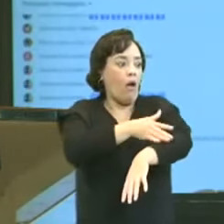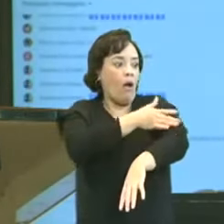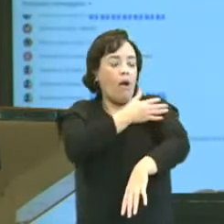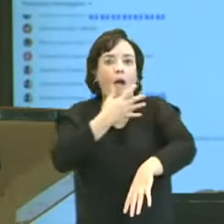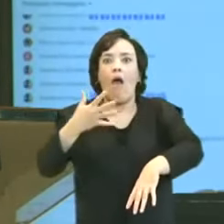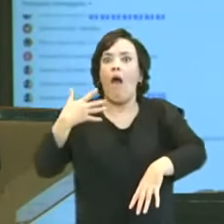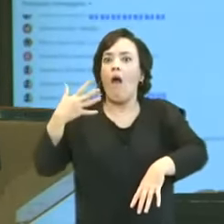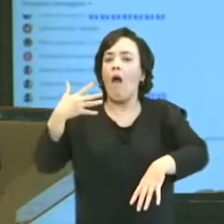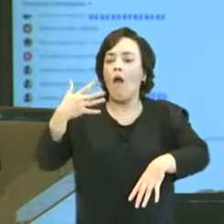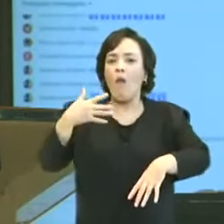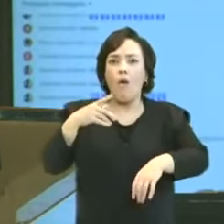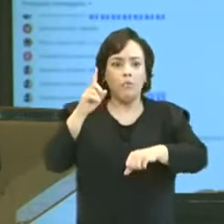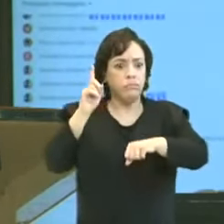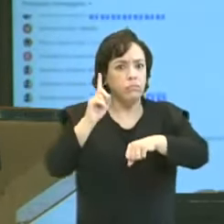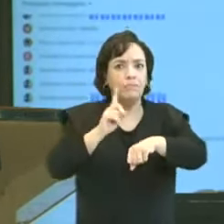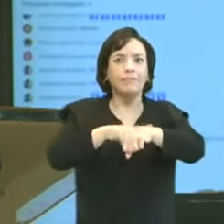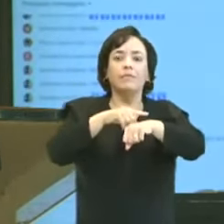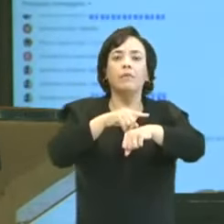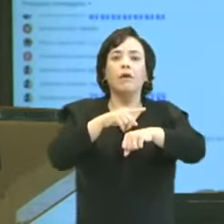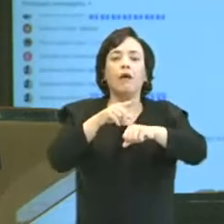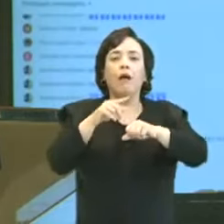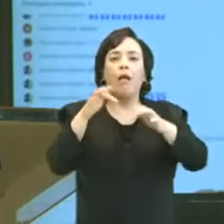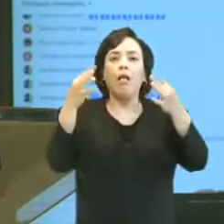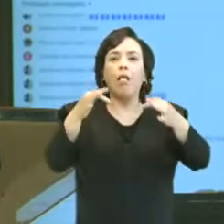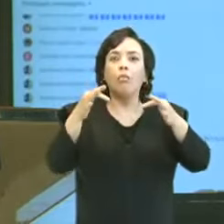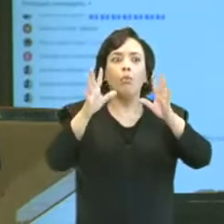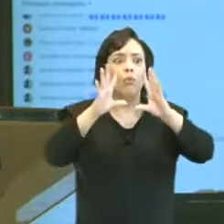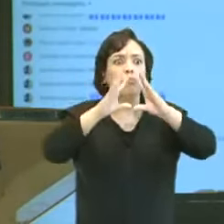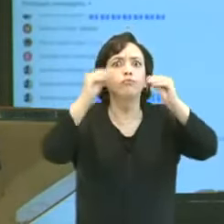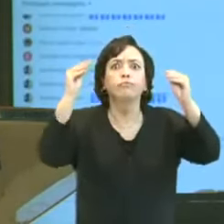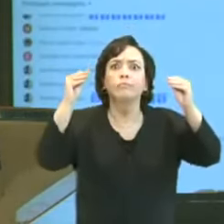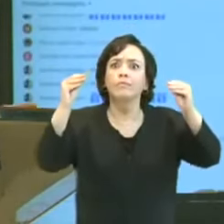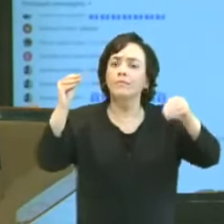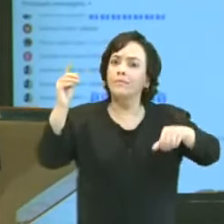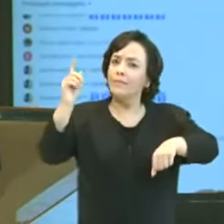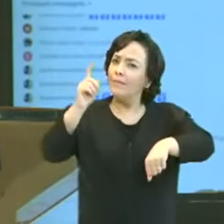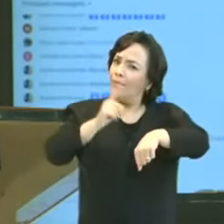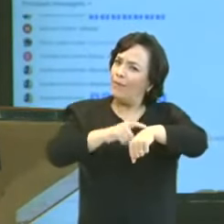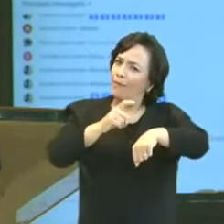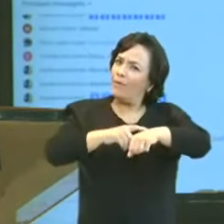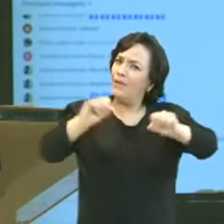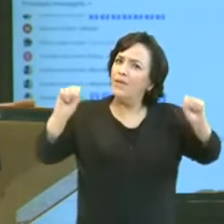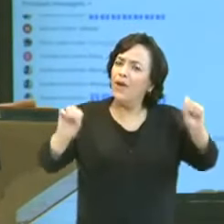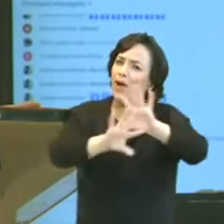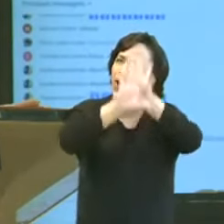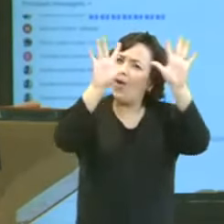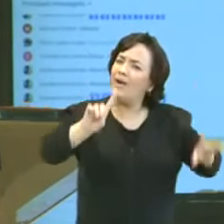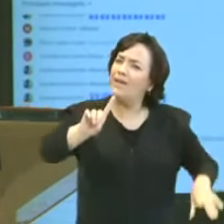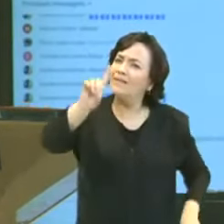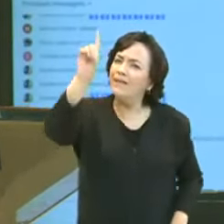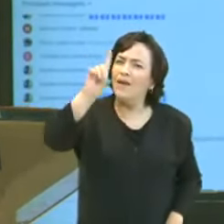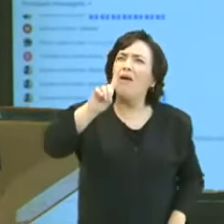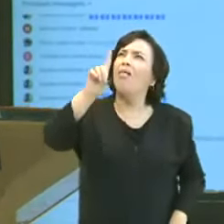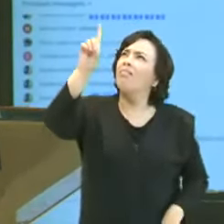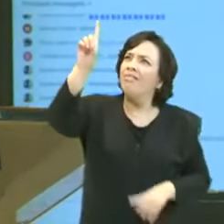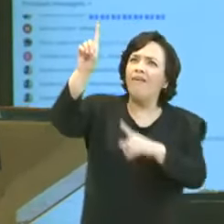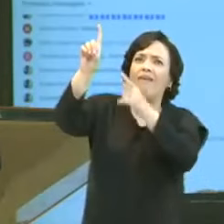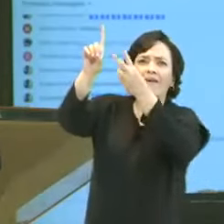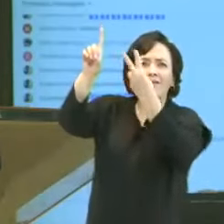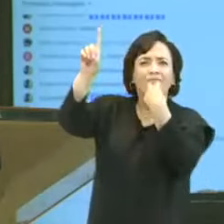todo. Imediatamente a dor passou. No mesmo momento, glórias a Deus, Deus ouve